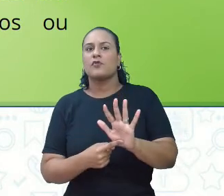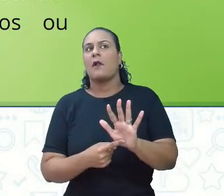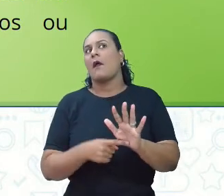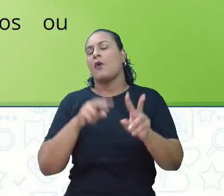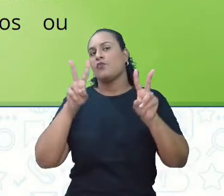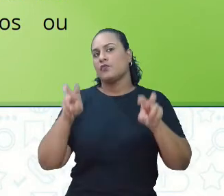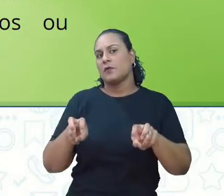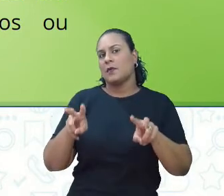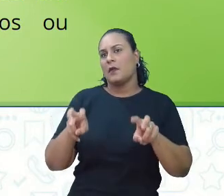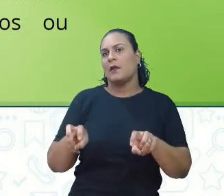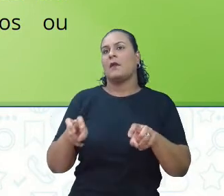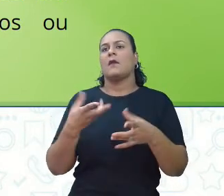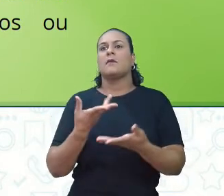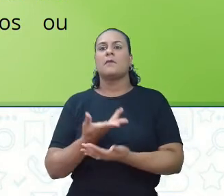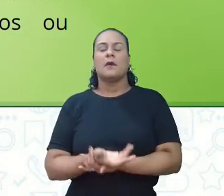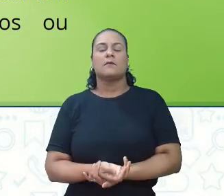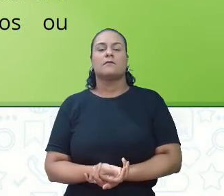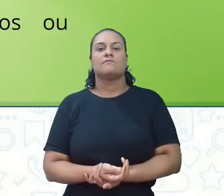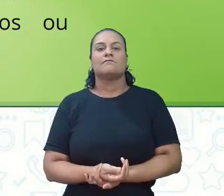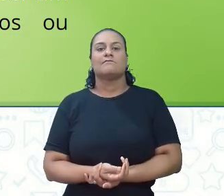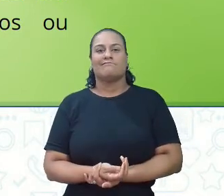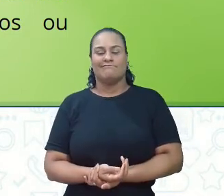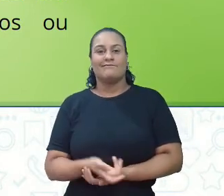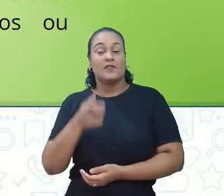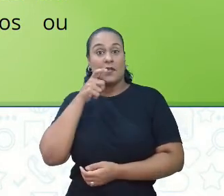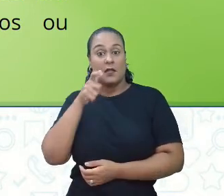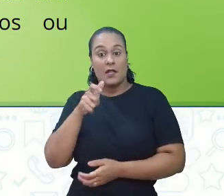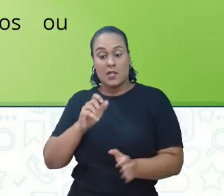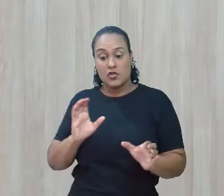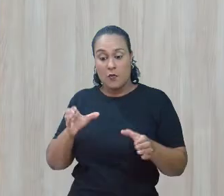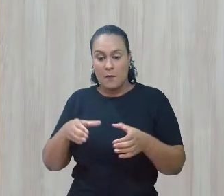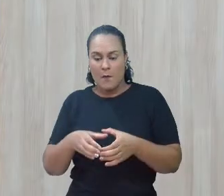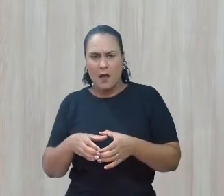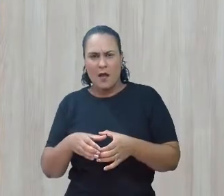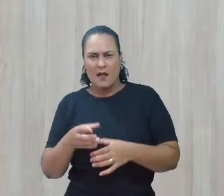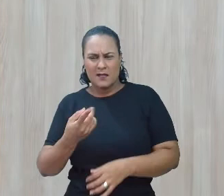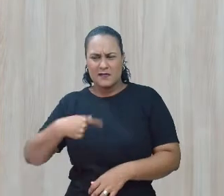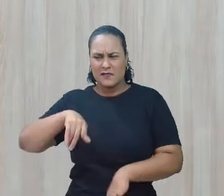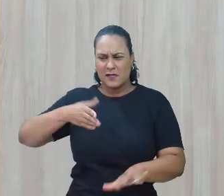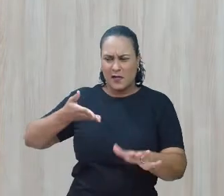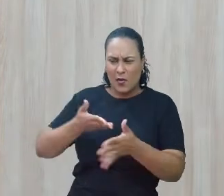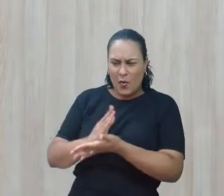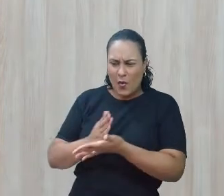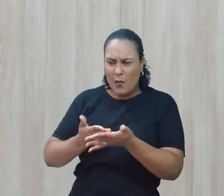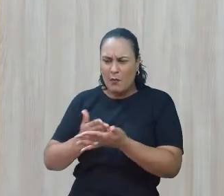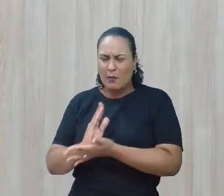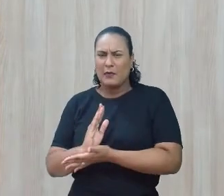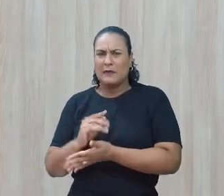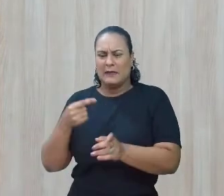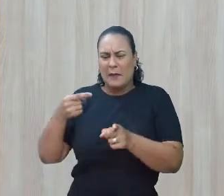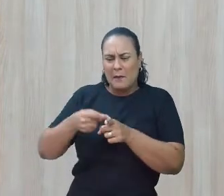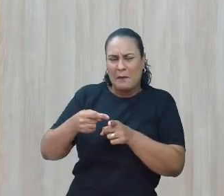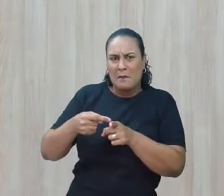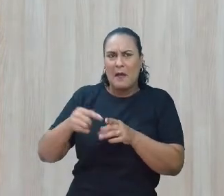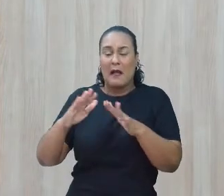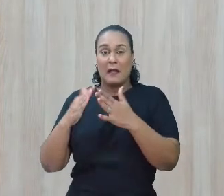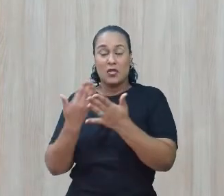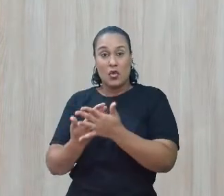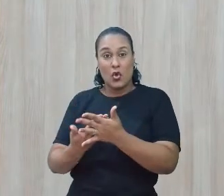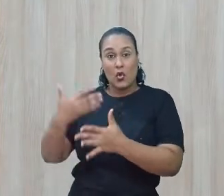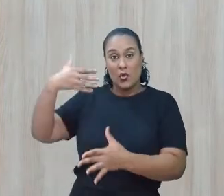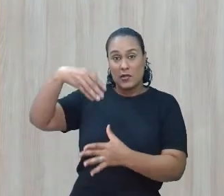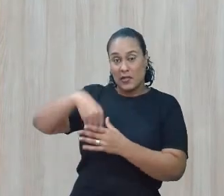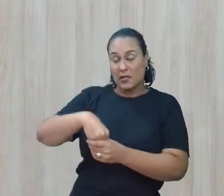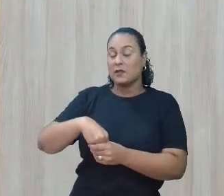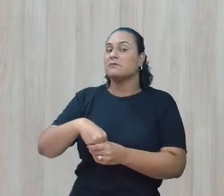tema de interesse coletivo. Então, se vocês se incomodam com algo da cidade, do seu bairro, da sua escola,